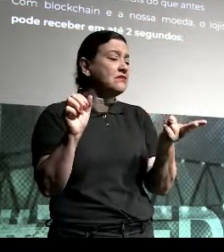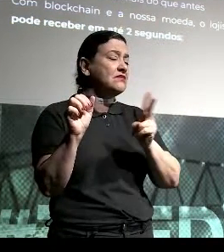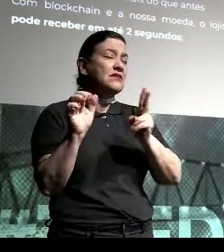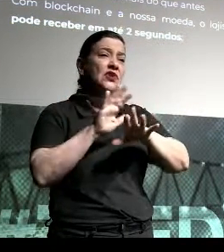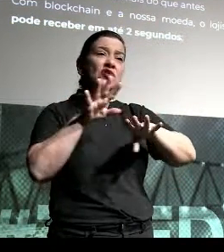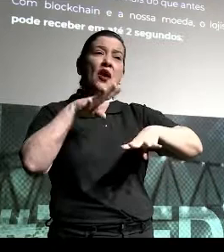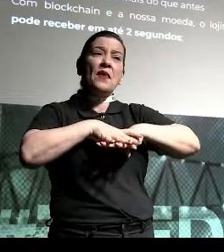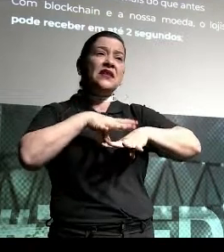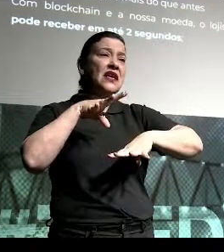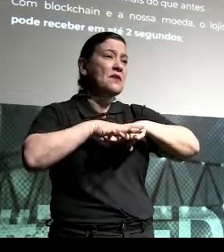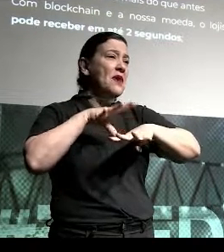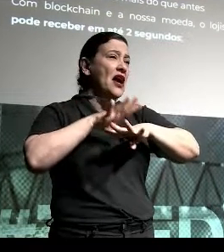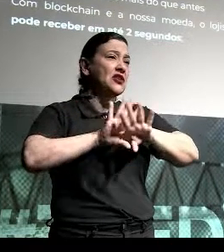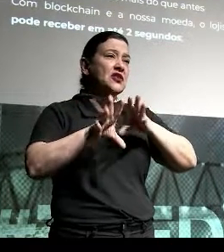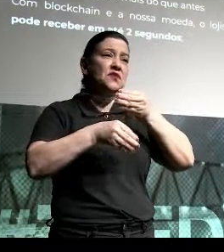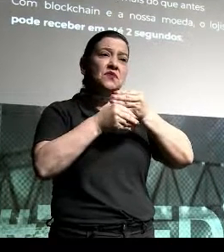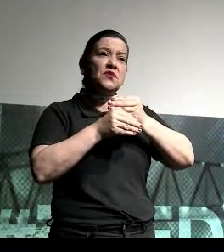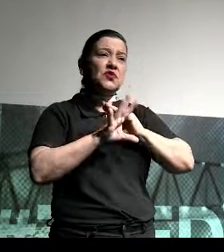matemática e criptografia.